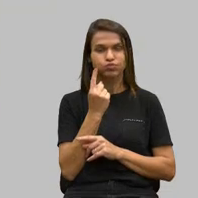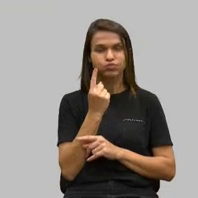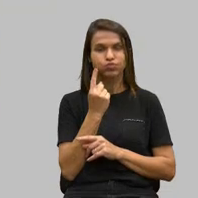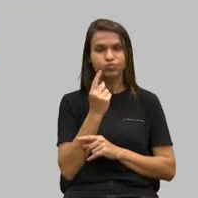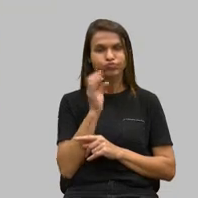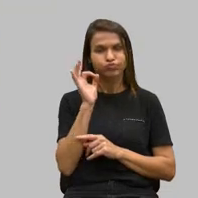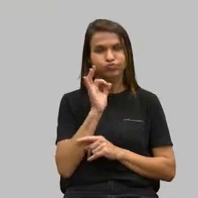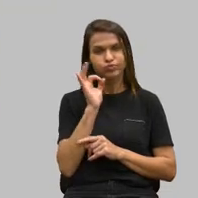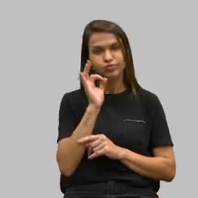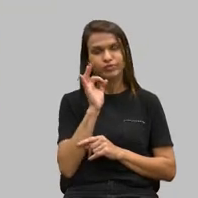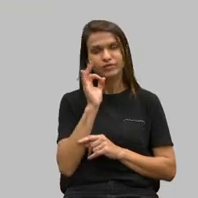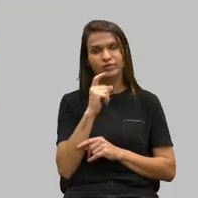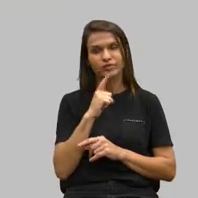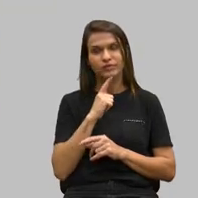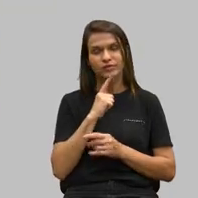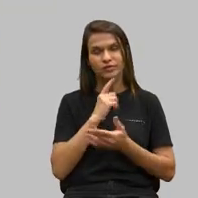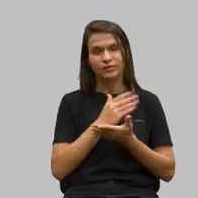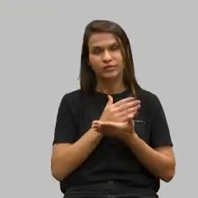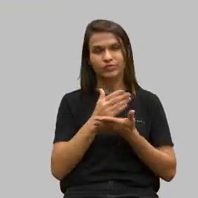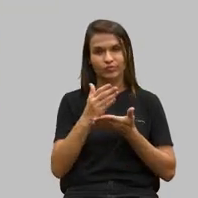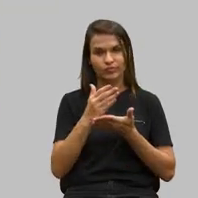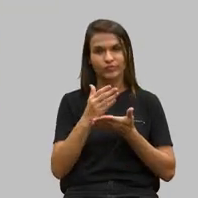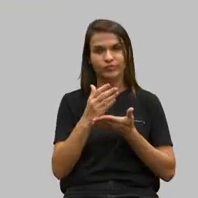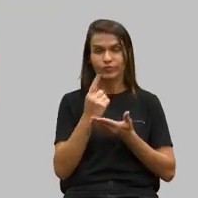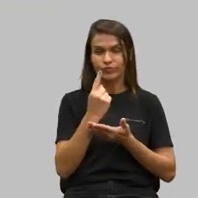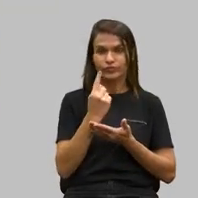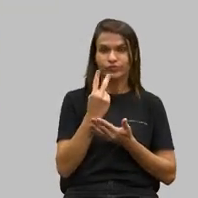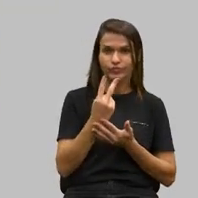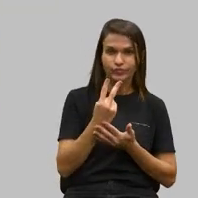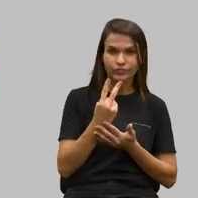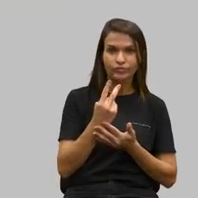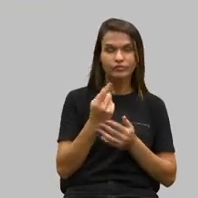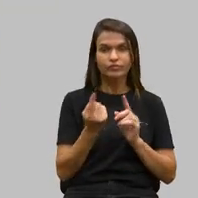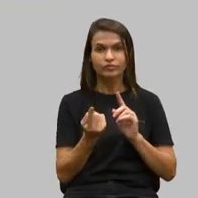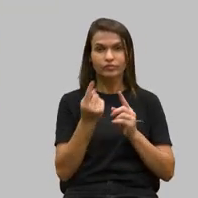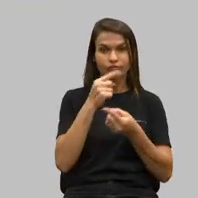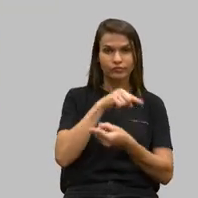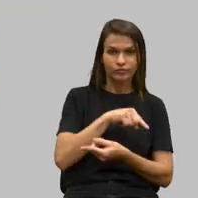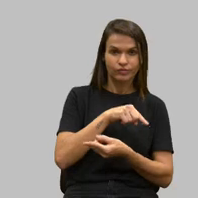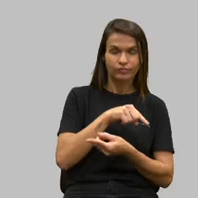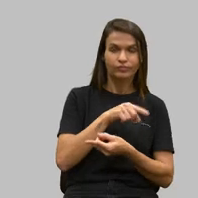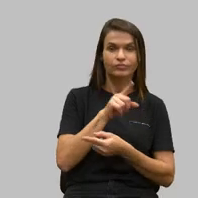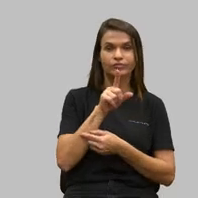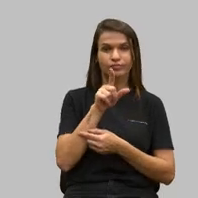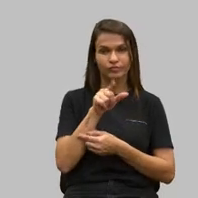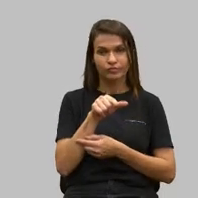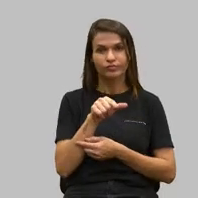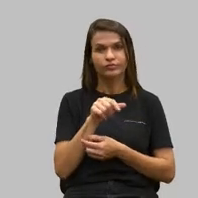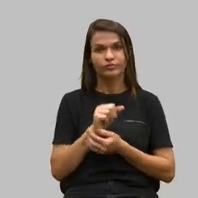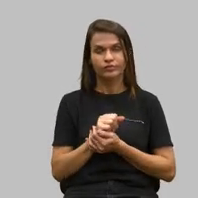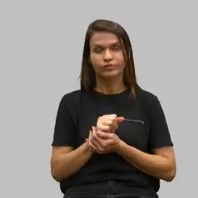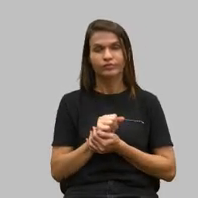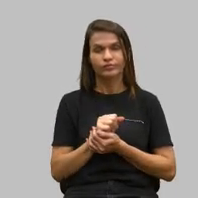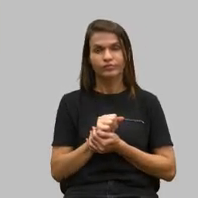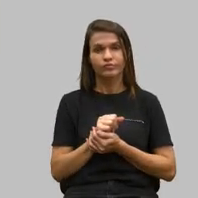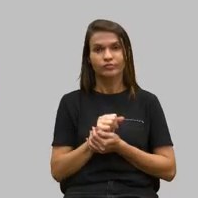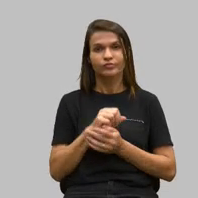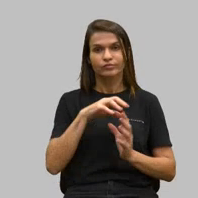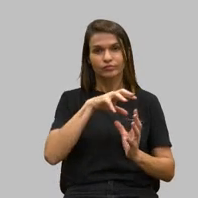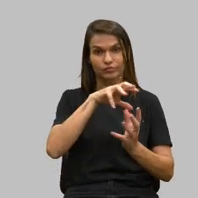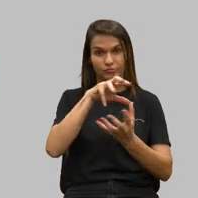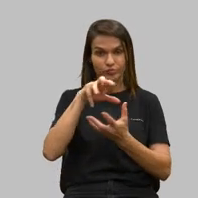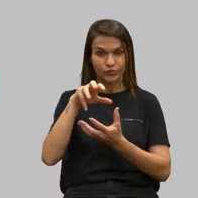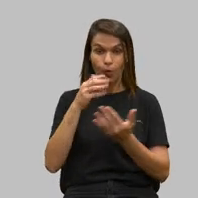iniciais, um e dois. Nós queremos inverter para dois terços, que é o que o restante do mundo tem.